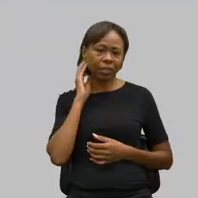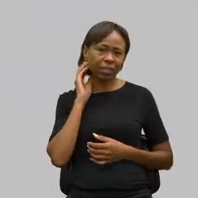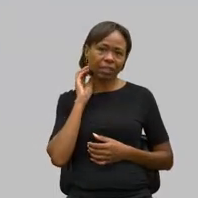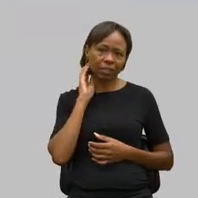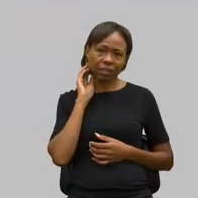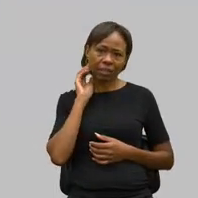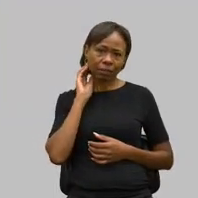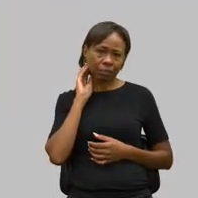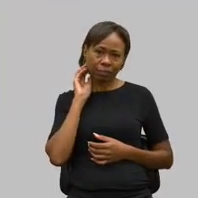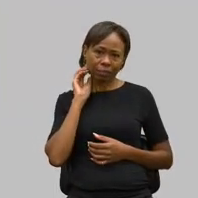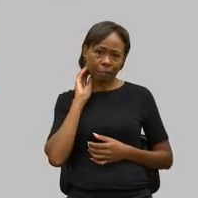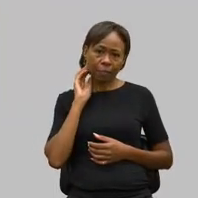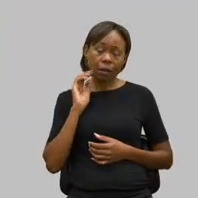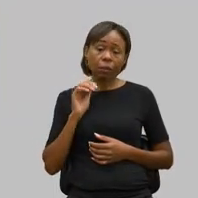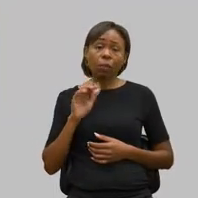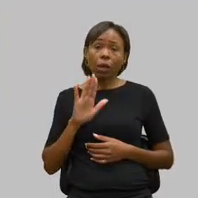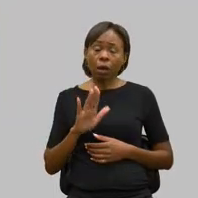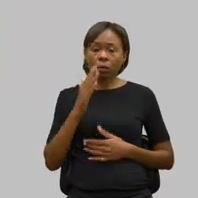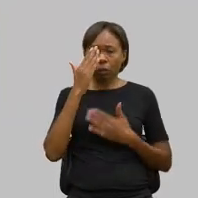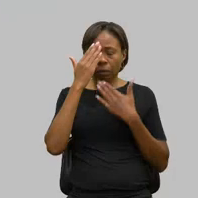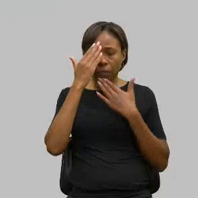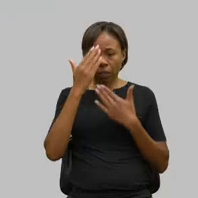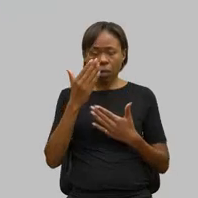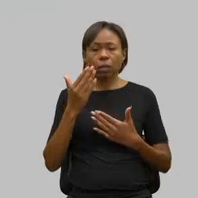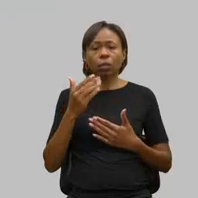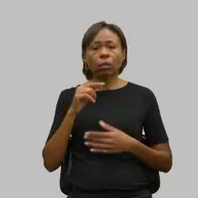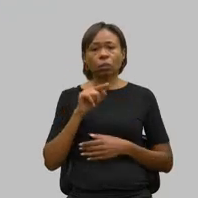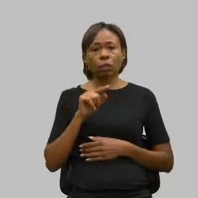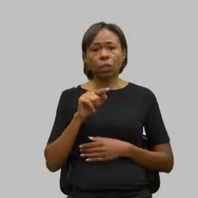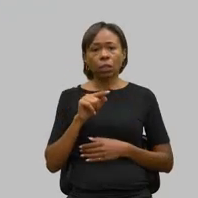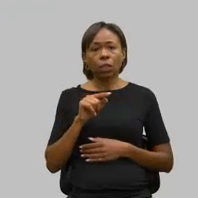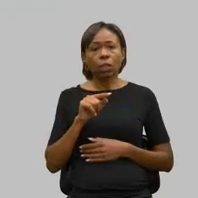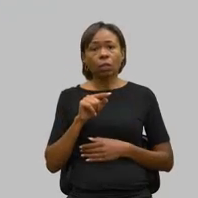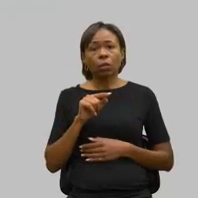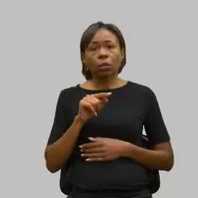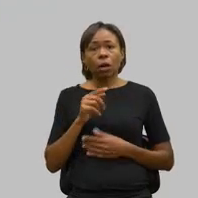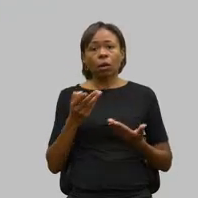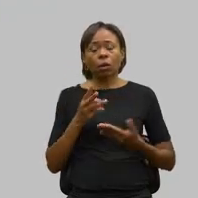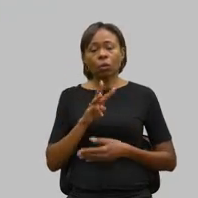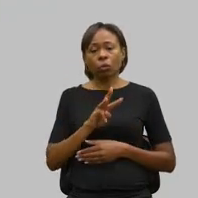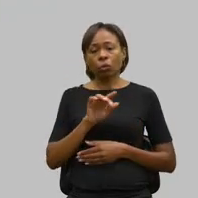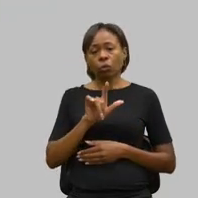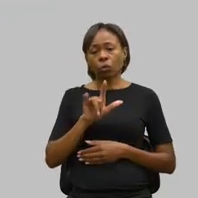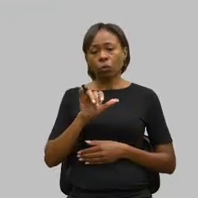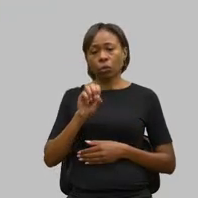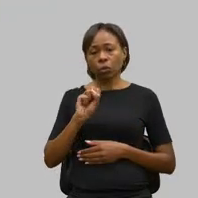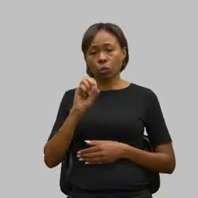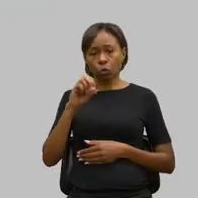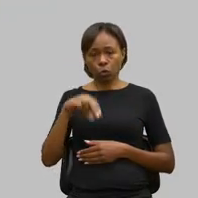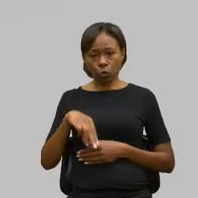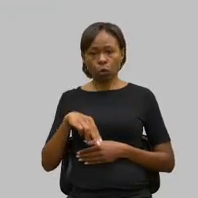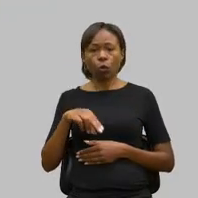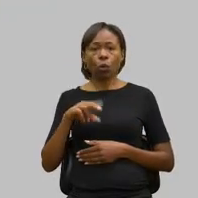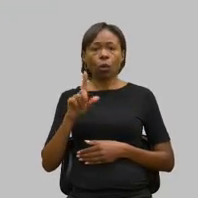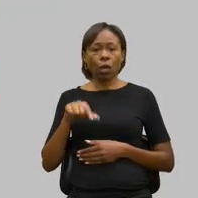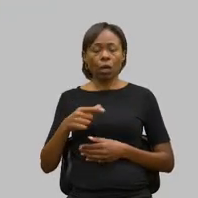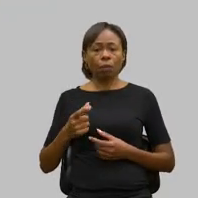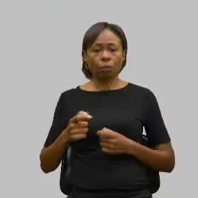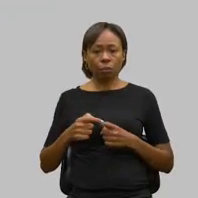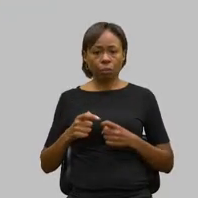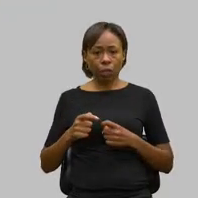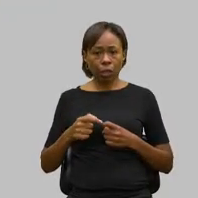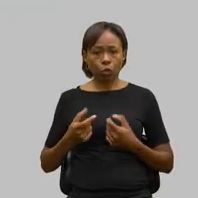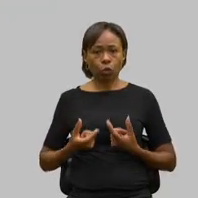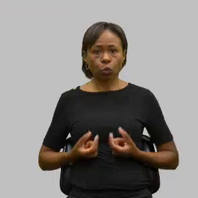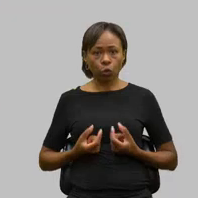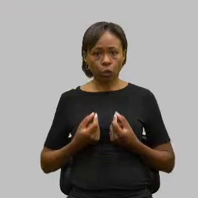comissão, competente médico, mastologista, doutor Wilson Batista, que muito contribui com Minas Gerais